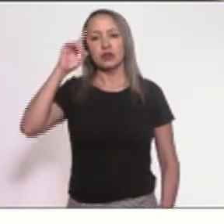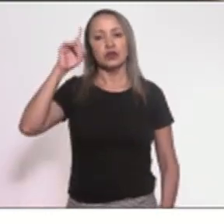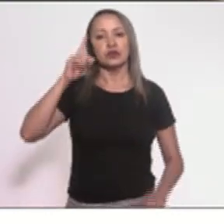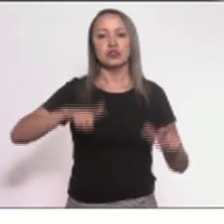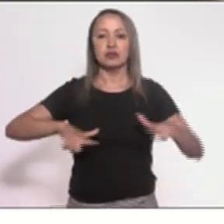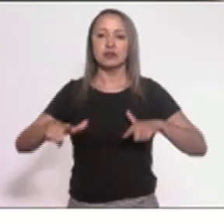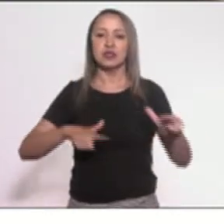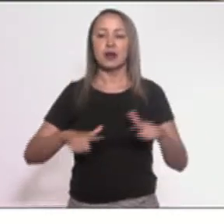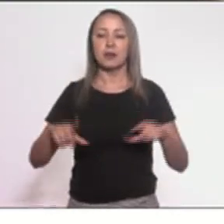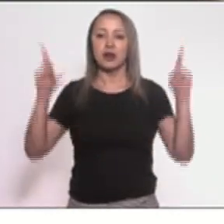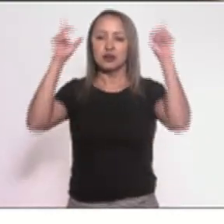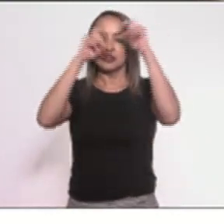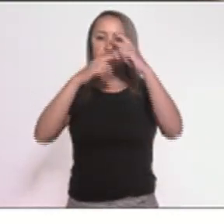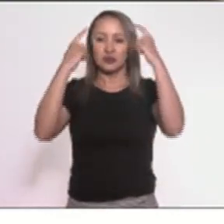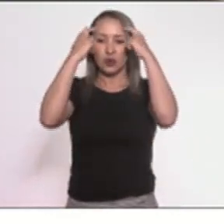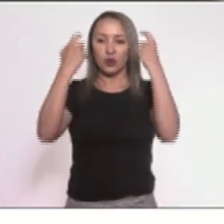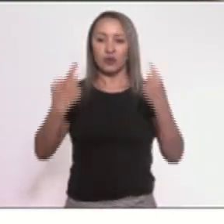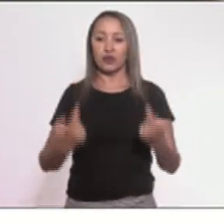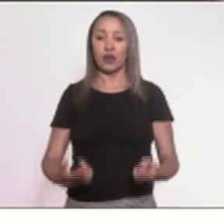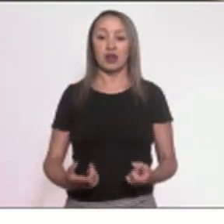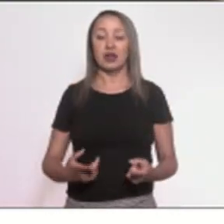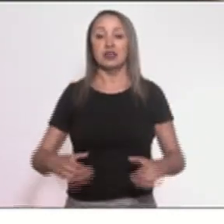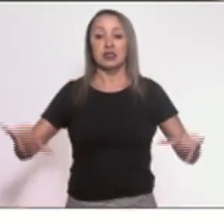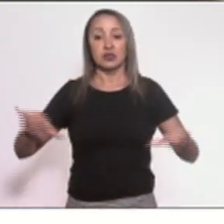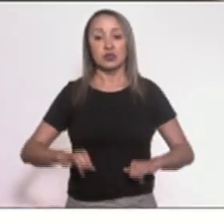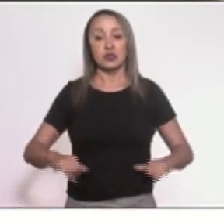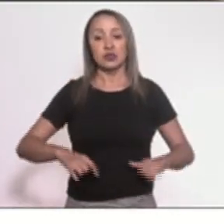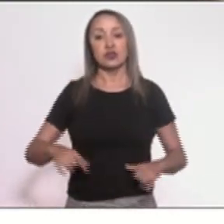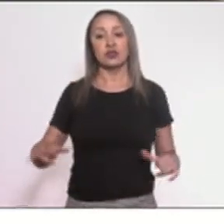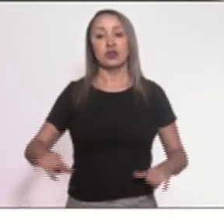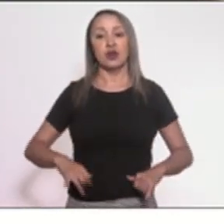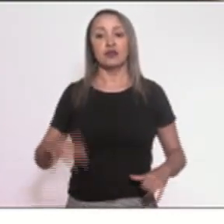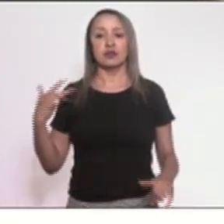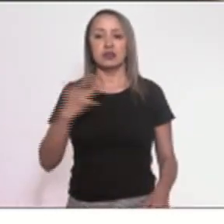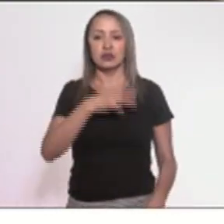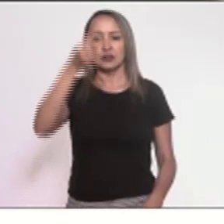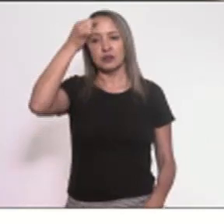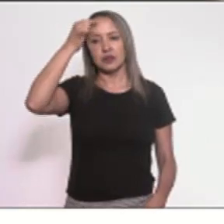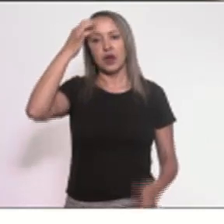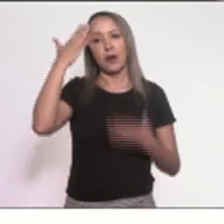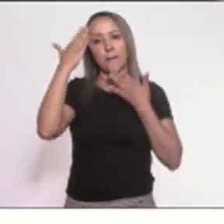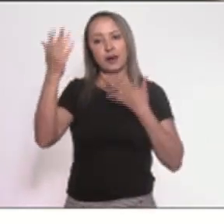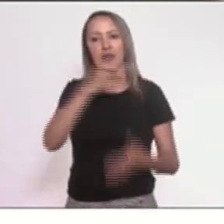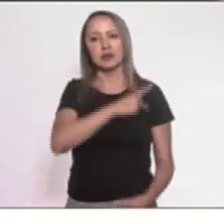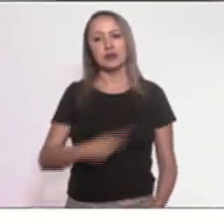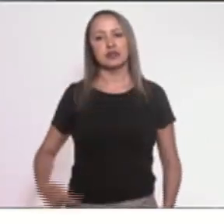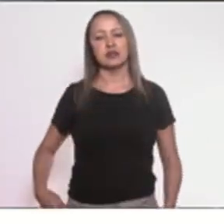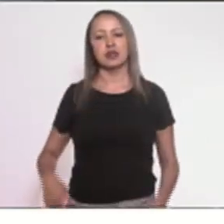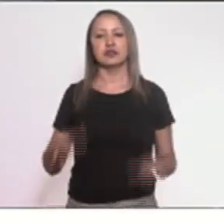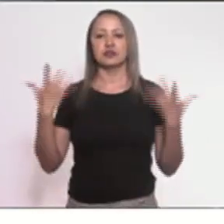de confronto absurda, também sofre com a saúde mental. Muito obrigada, senhora presidenta.